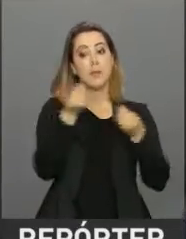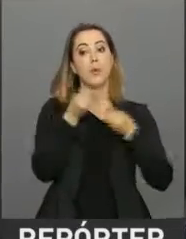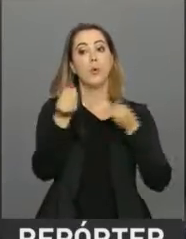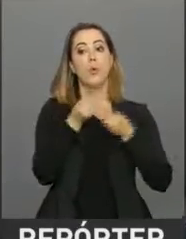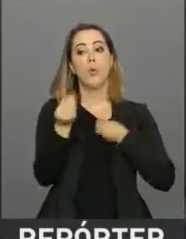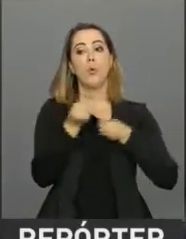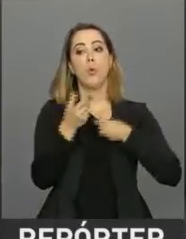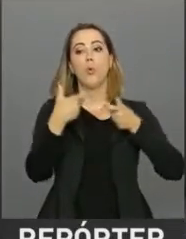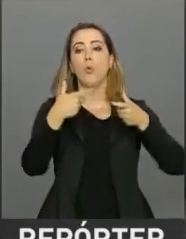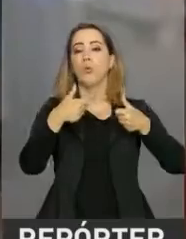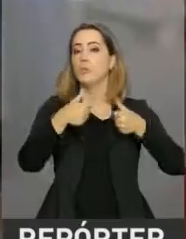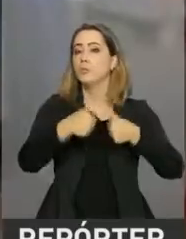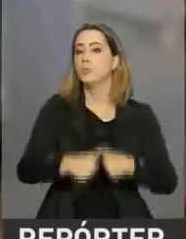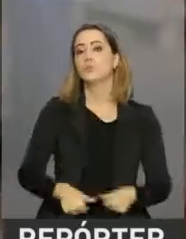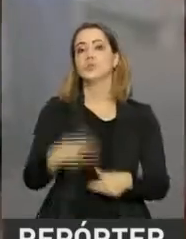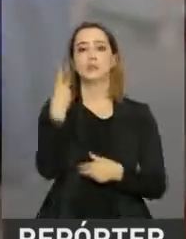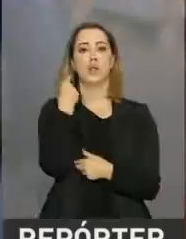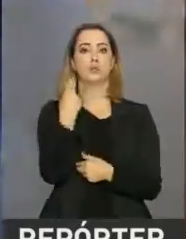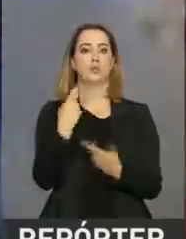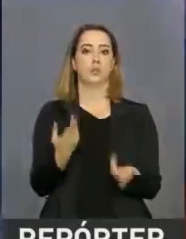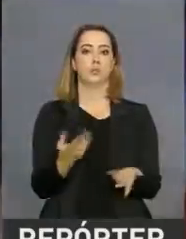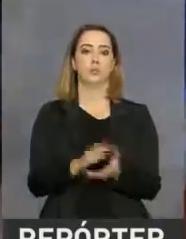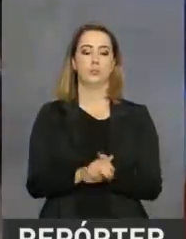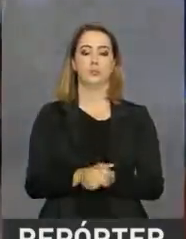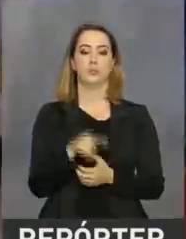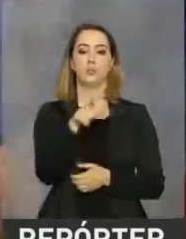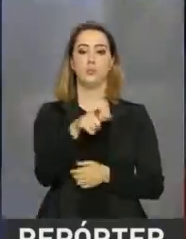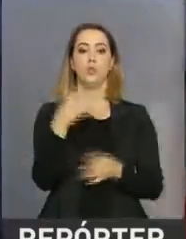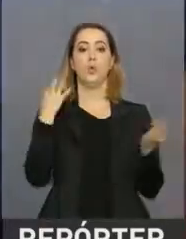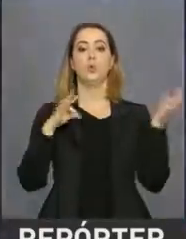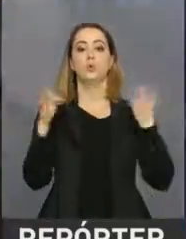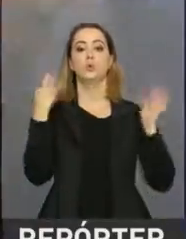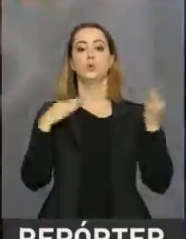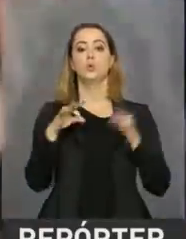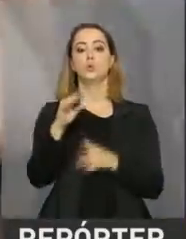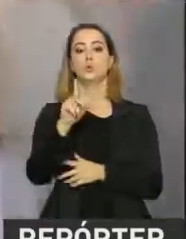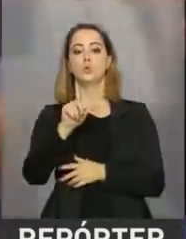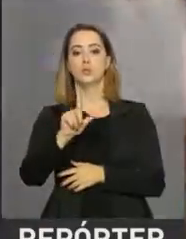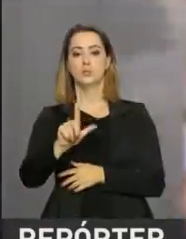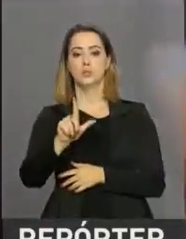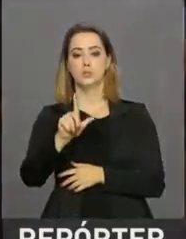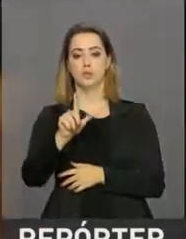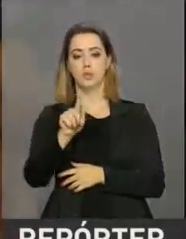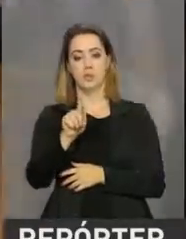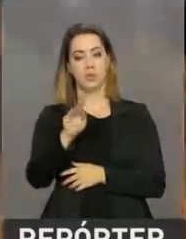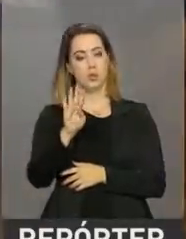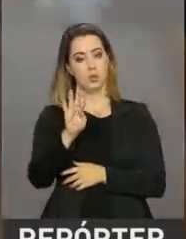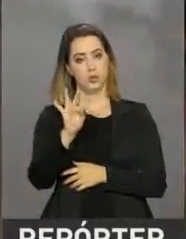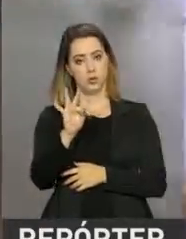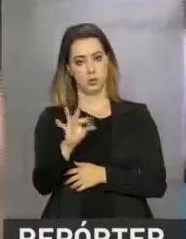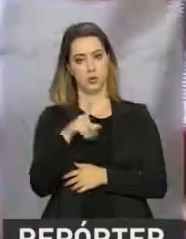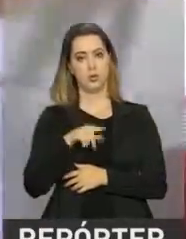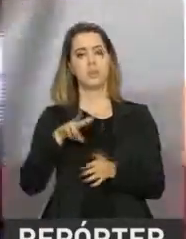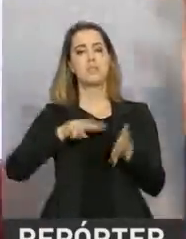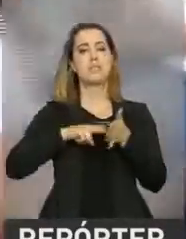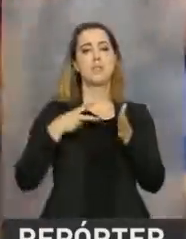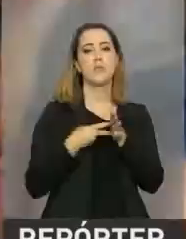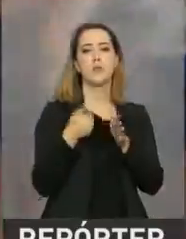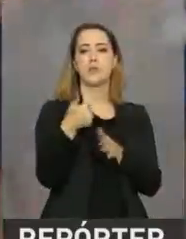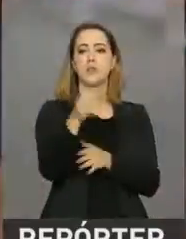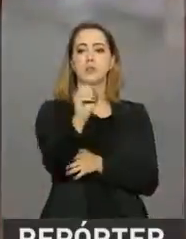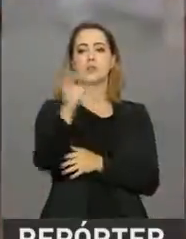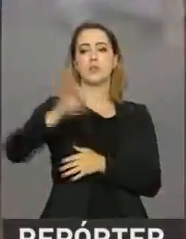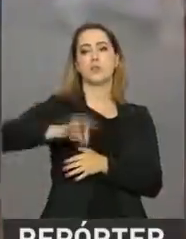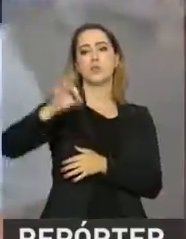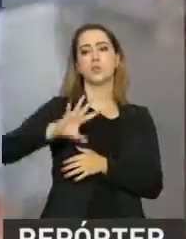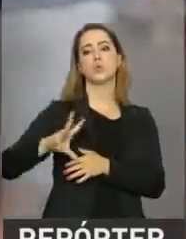tratar com naturalidade isso. Os turistas LGBT representam 10% dos viajantes do mundo inteiro e 15%